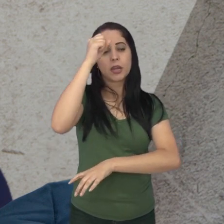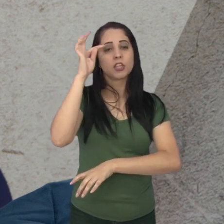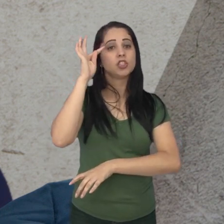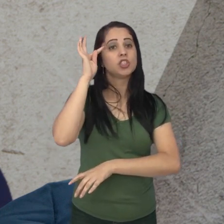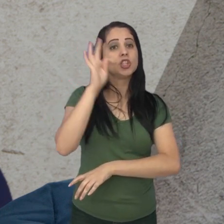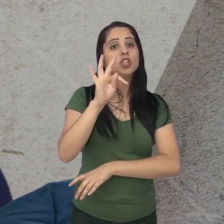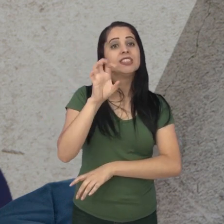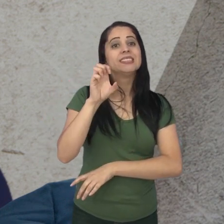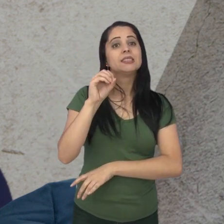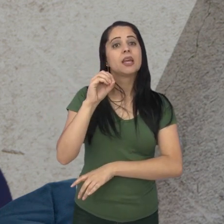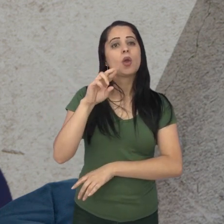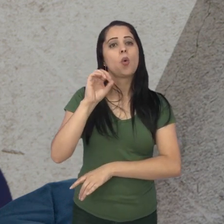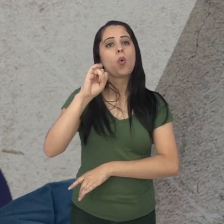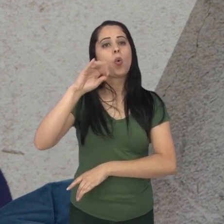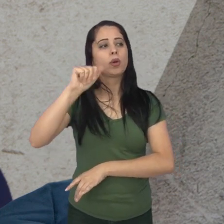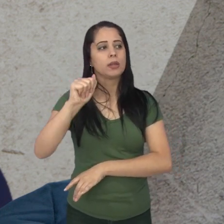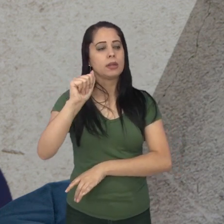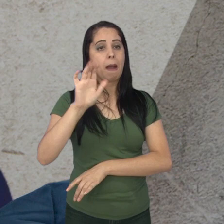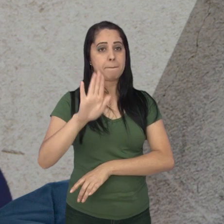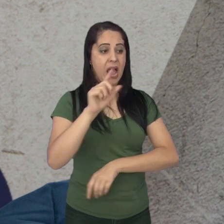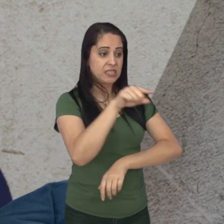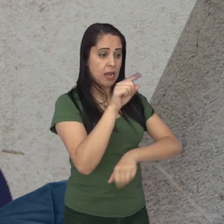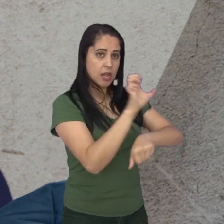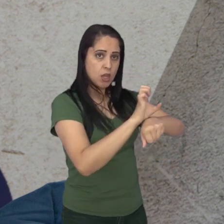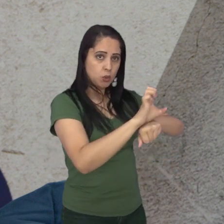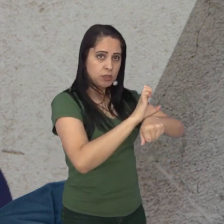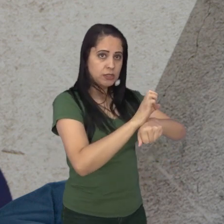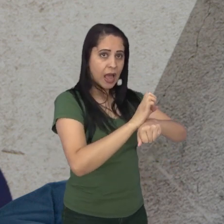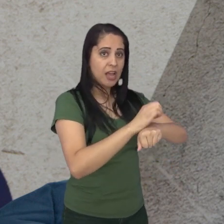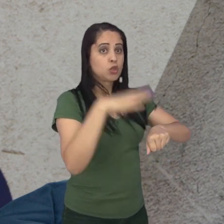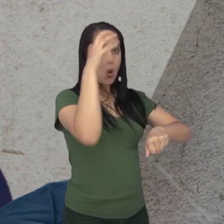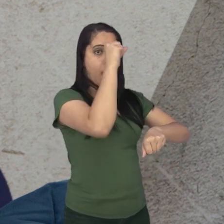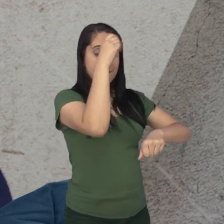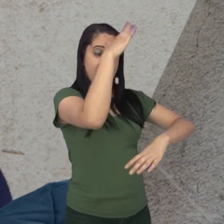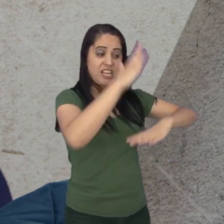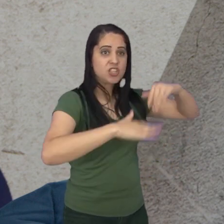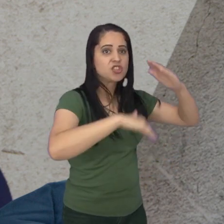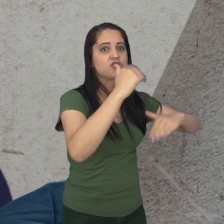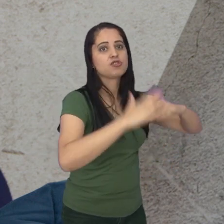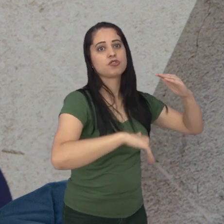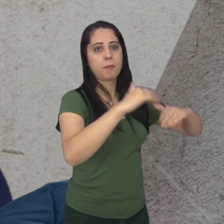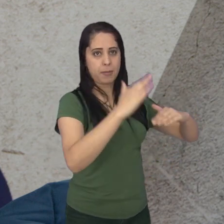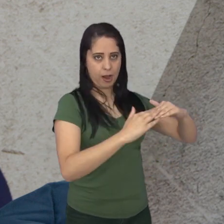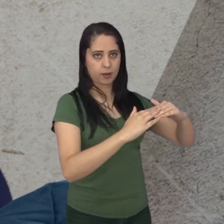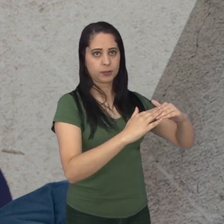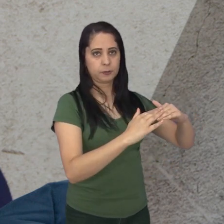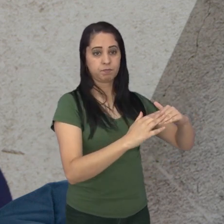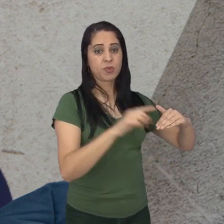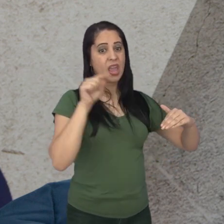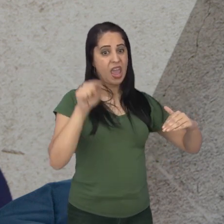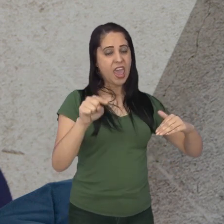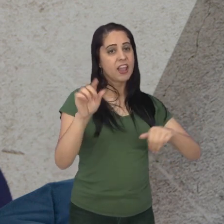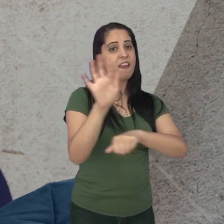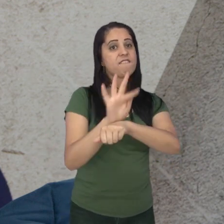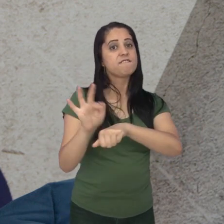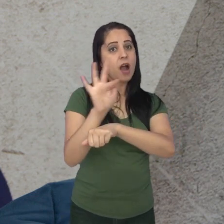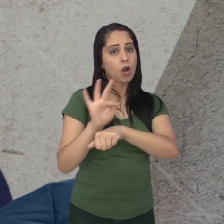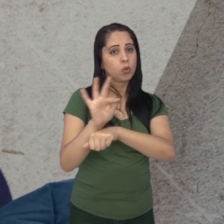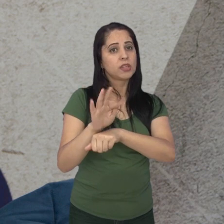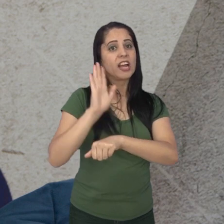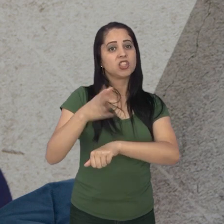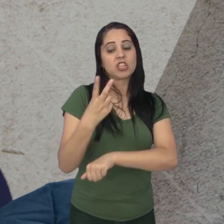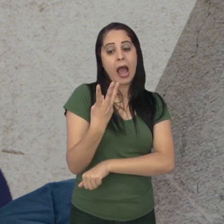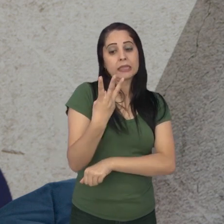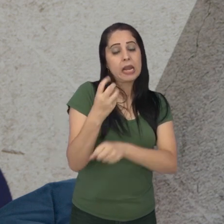o aprimoramento profissional. Então, é muito importante que o aluno, assim que possível, a partir ali do terceiro ano, segundo